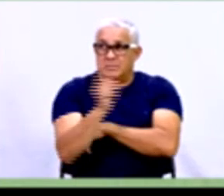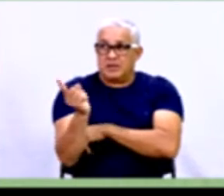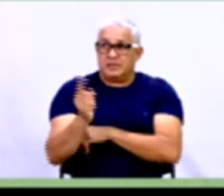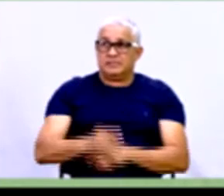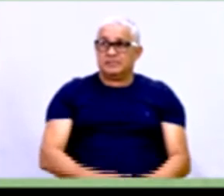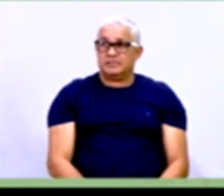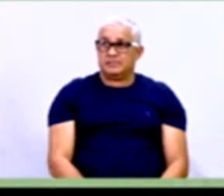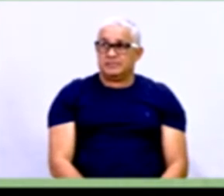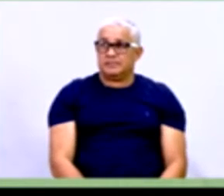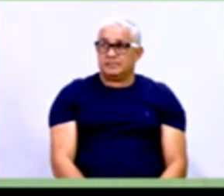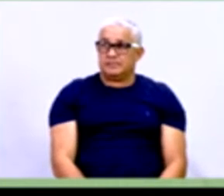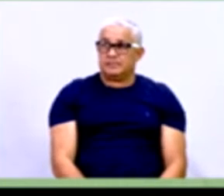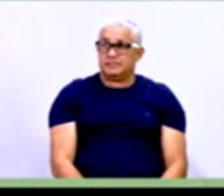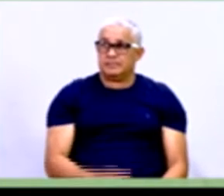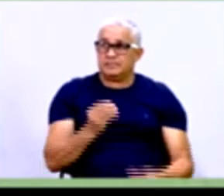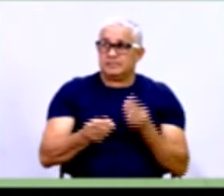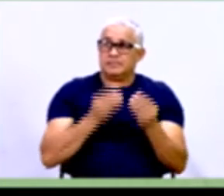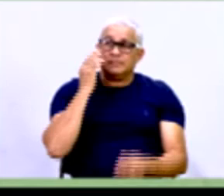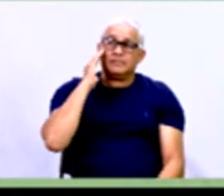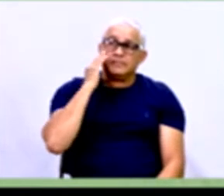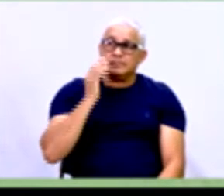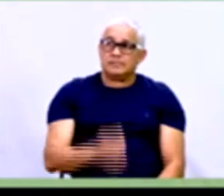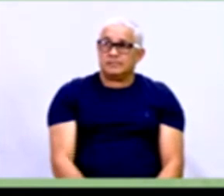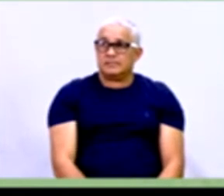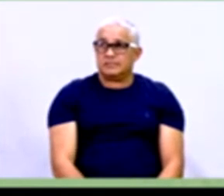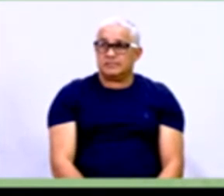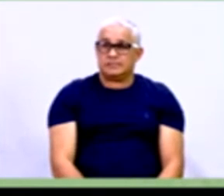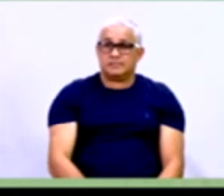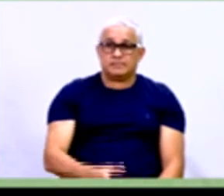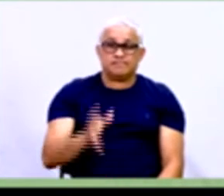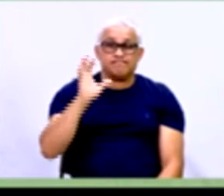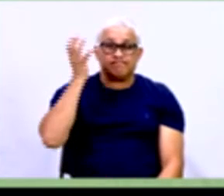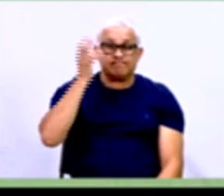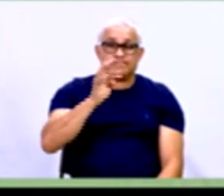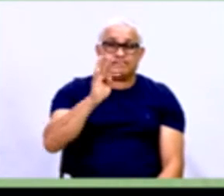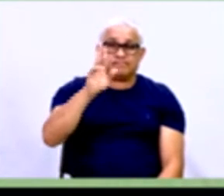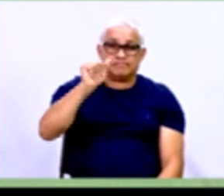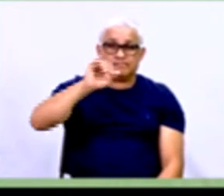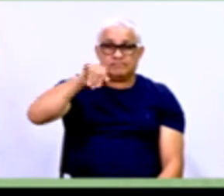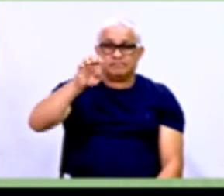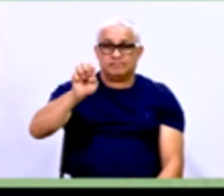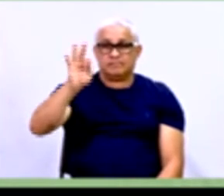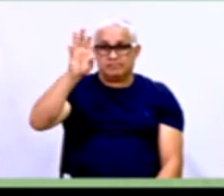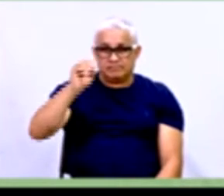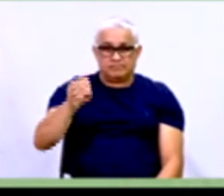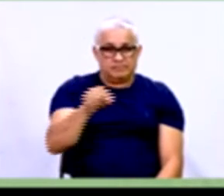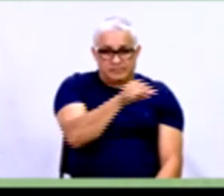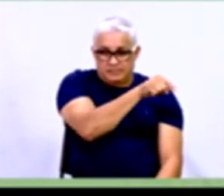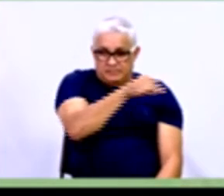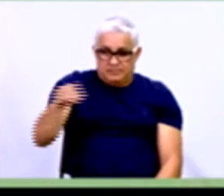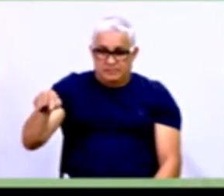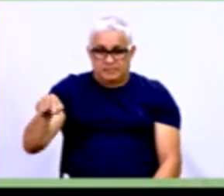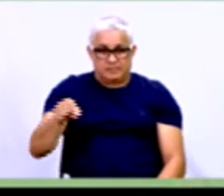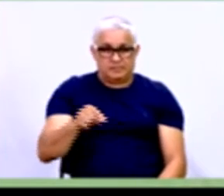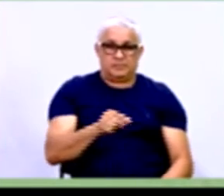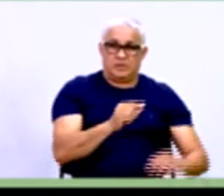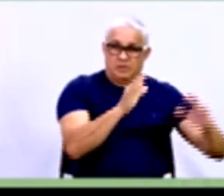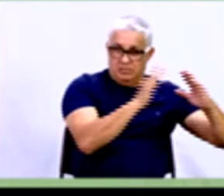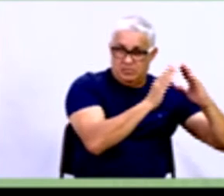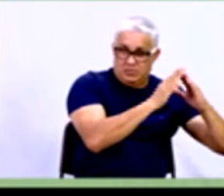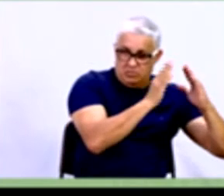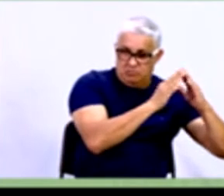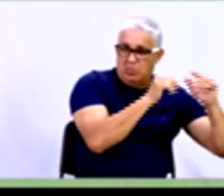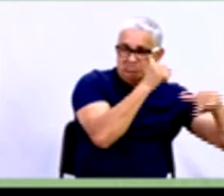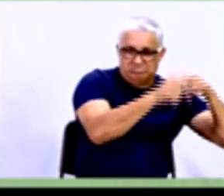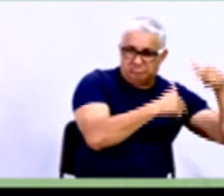Vamos tentar entender isso. Acidente de trajeto. O profissional, o empregado, ele está saindo da sua